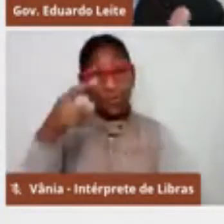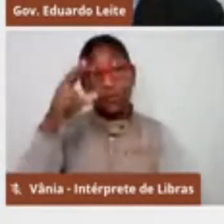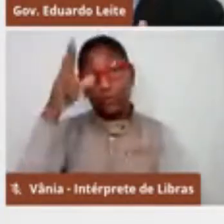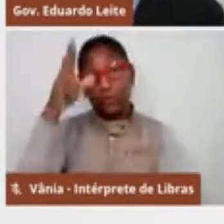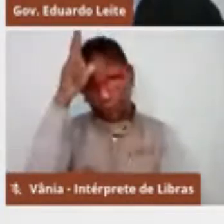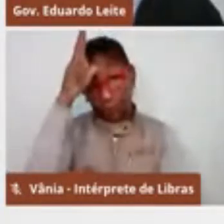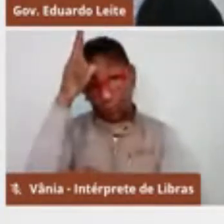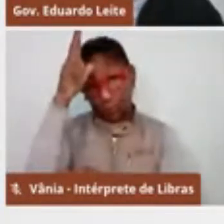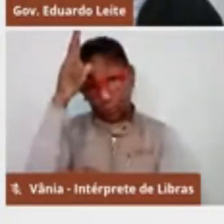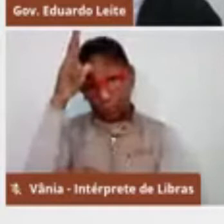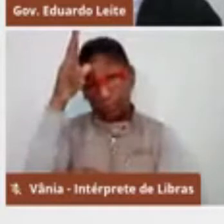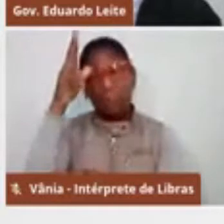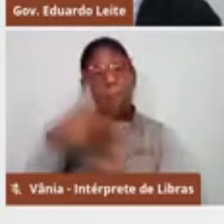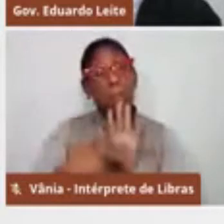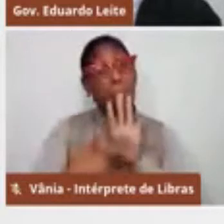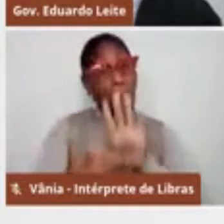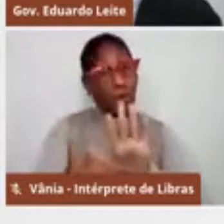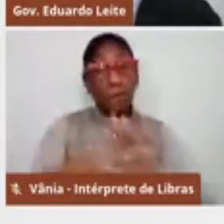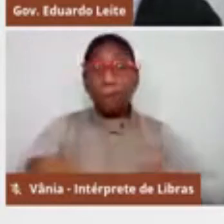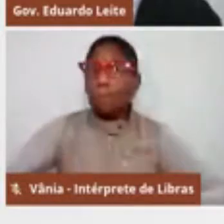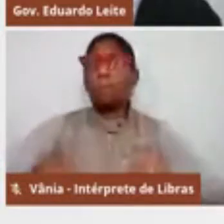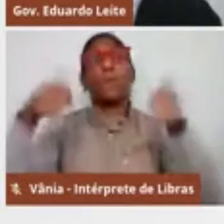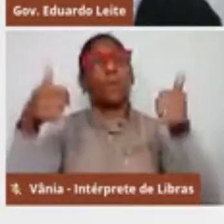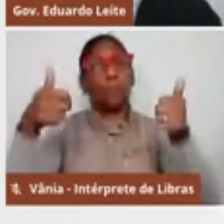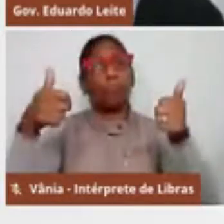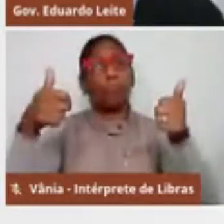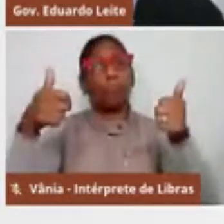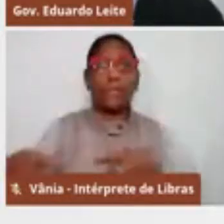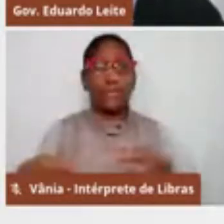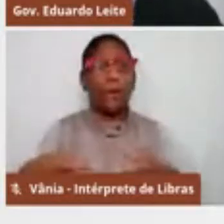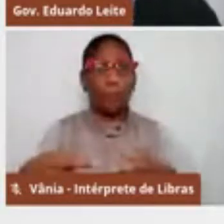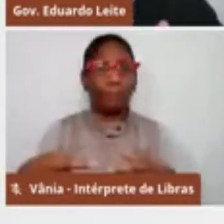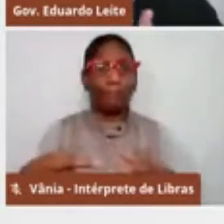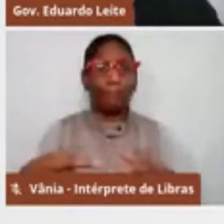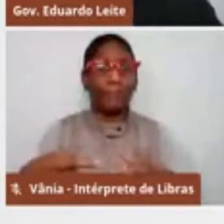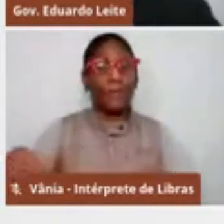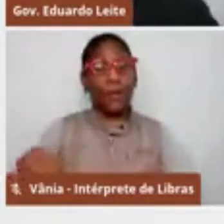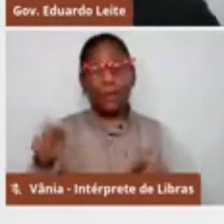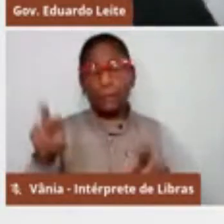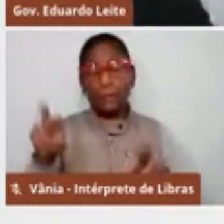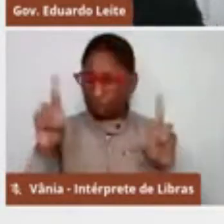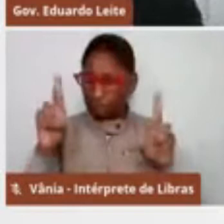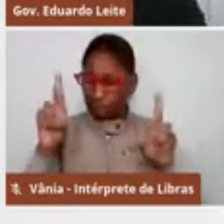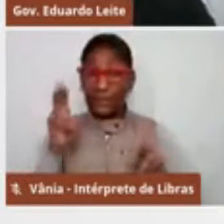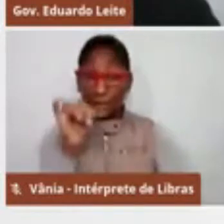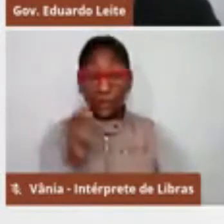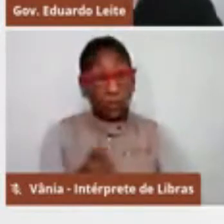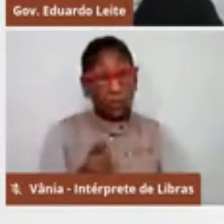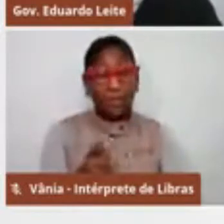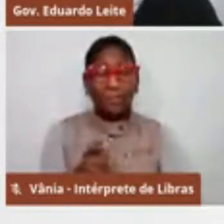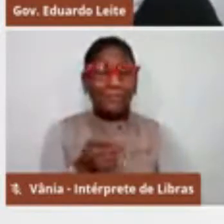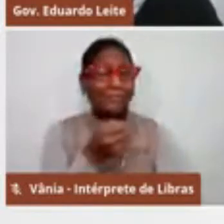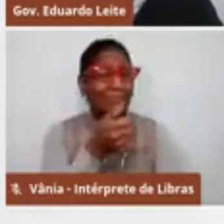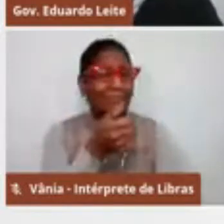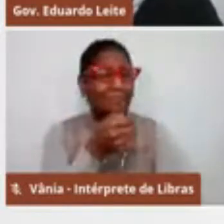apresenta sinais importantes de melhora, né, que nos fazem ter uma expectativa de, sendo mantido isso ali, em breve, a